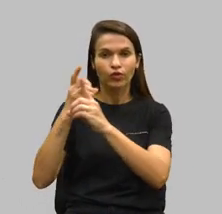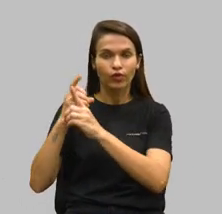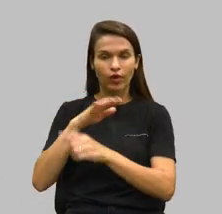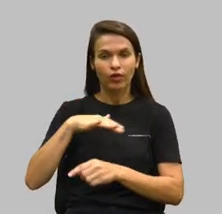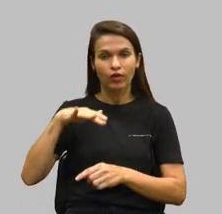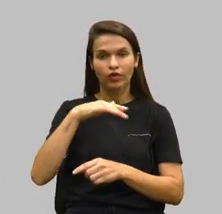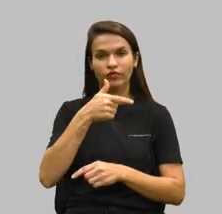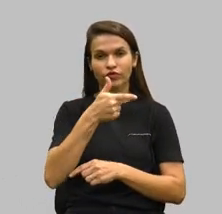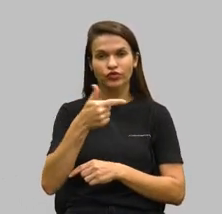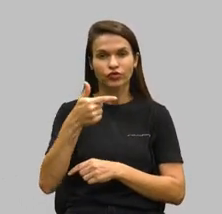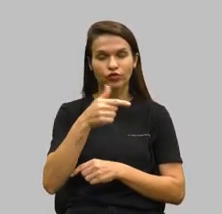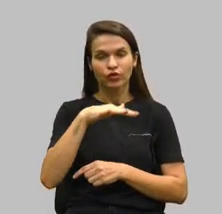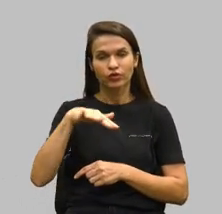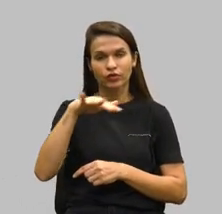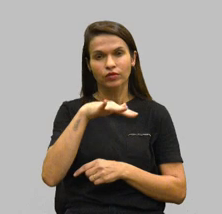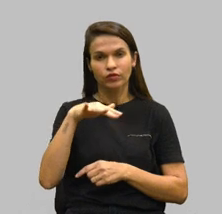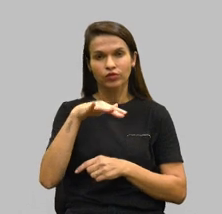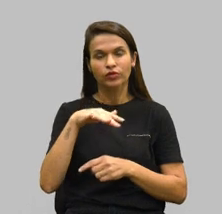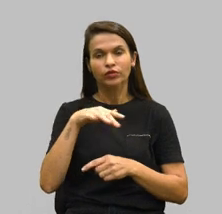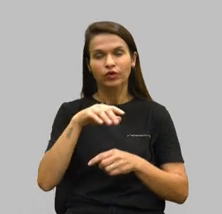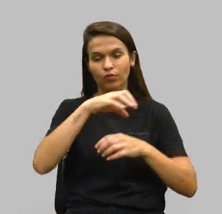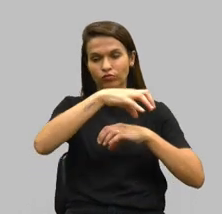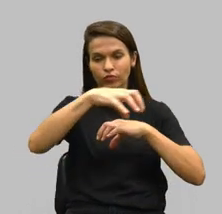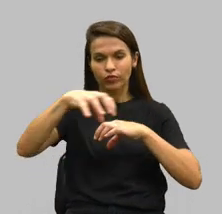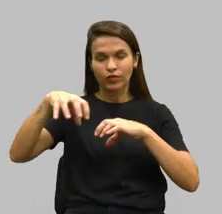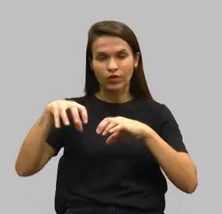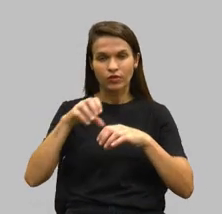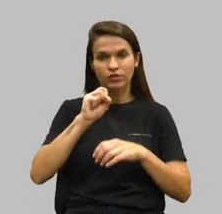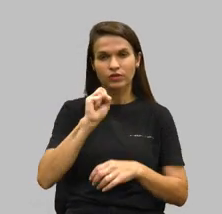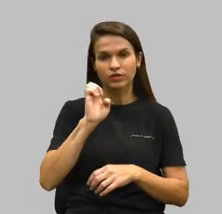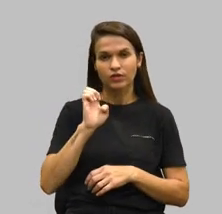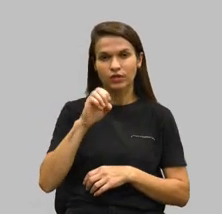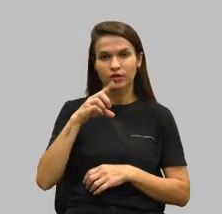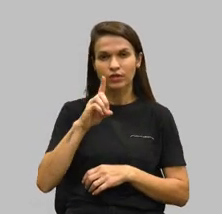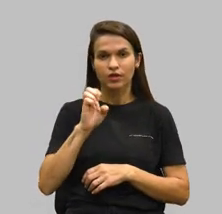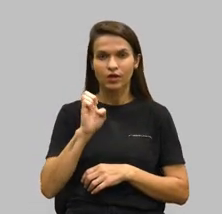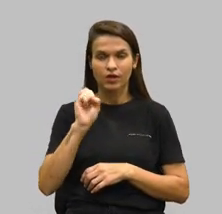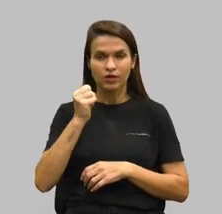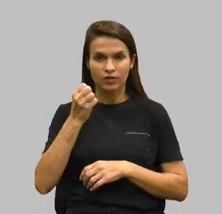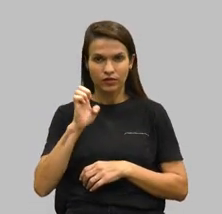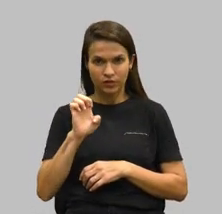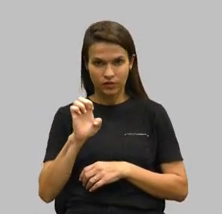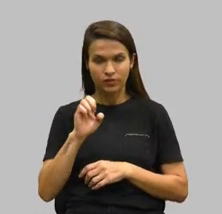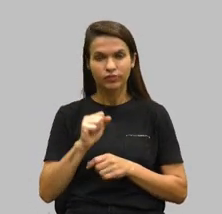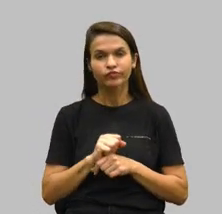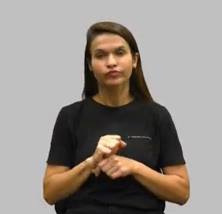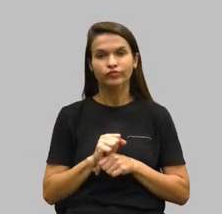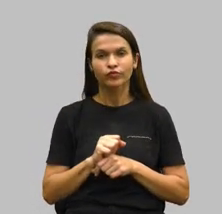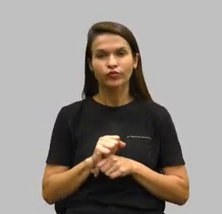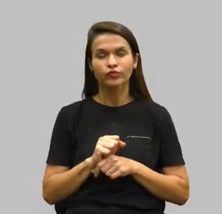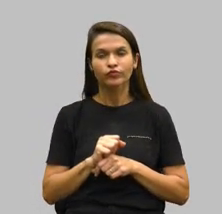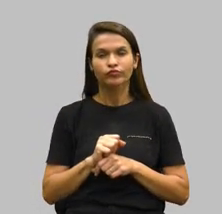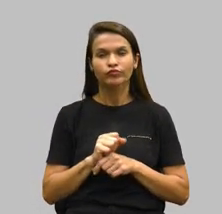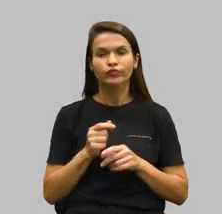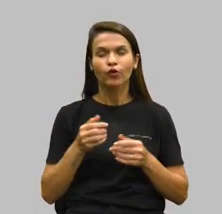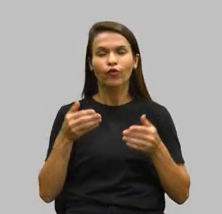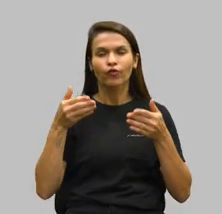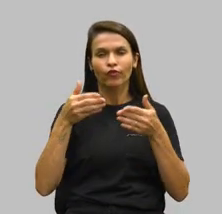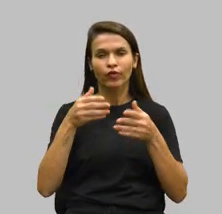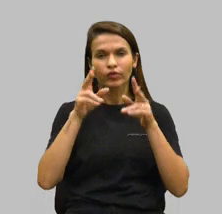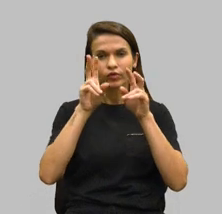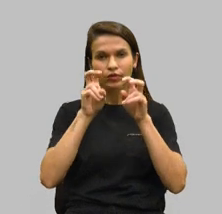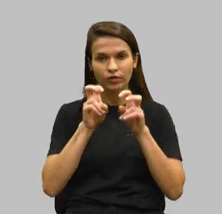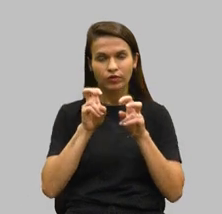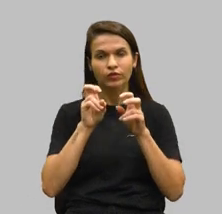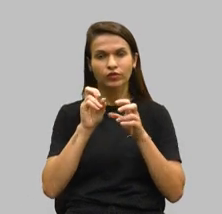22 regionais que abrangem a cedes em relação a itens de segurança hídrica que estão